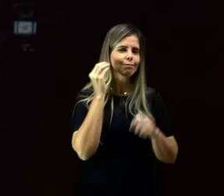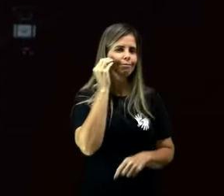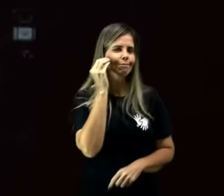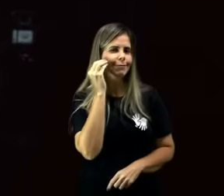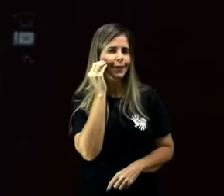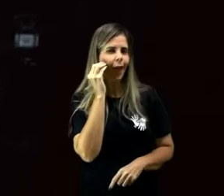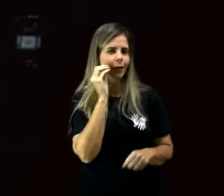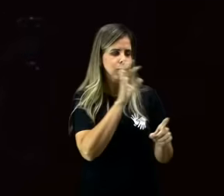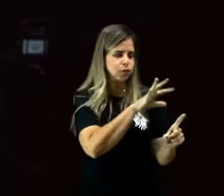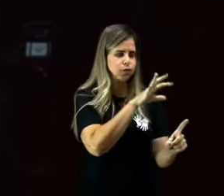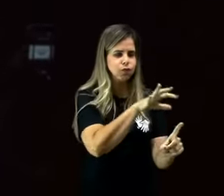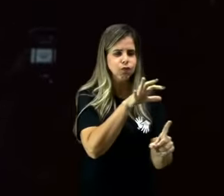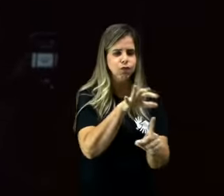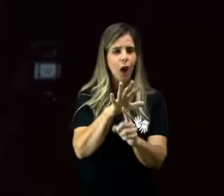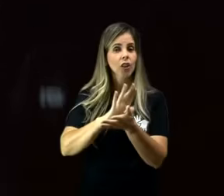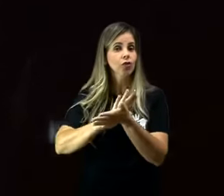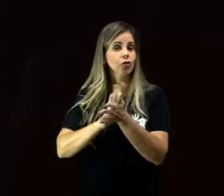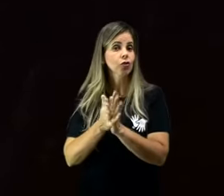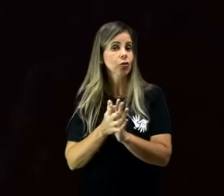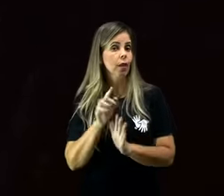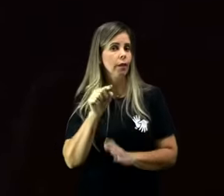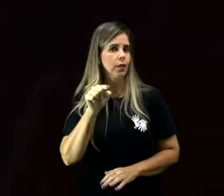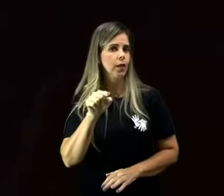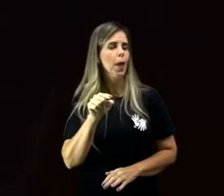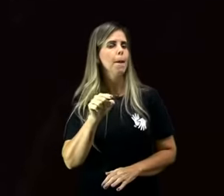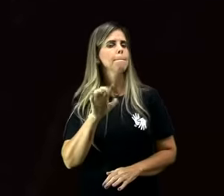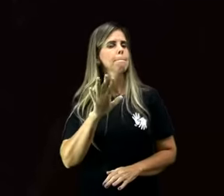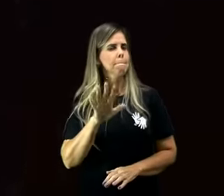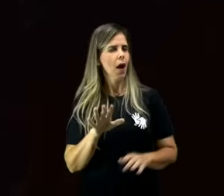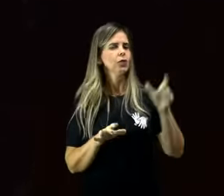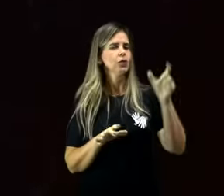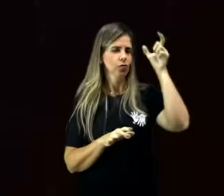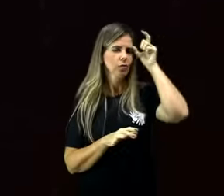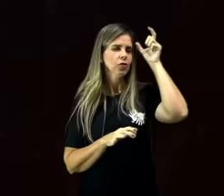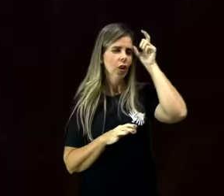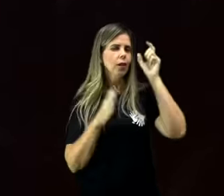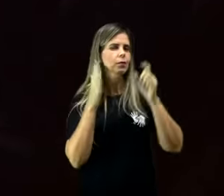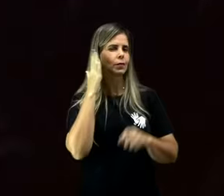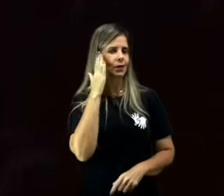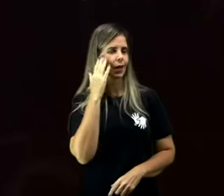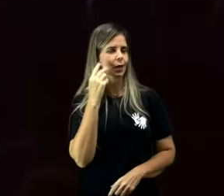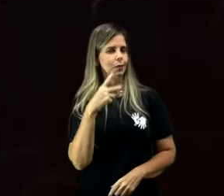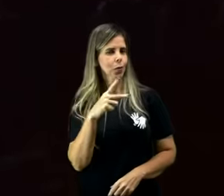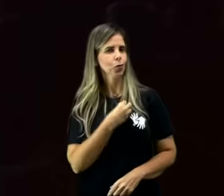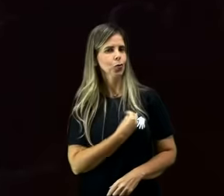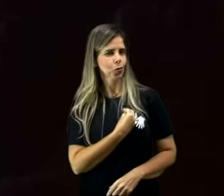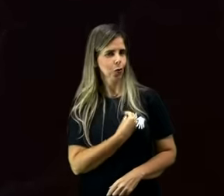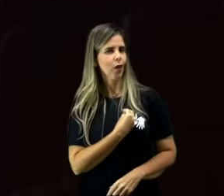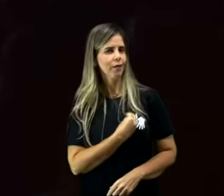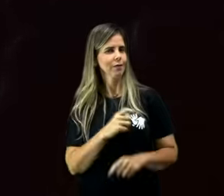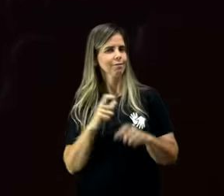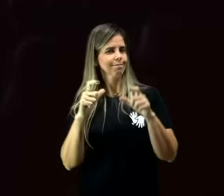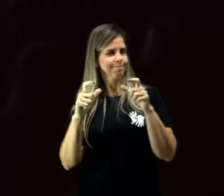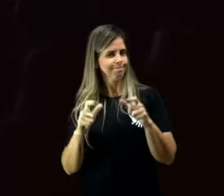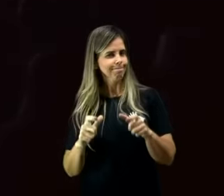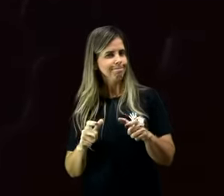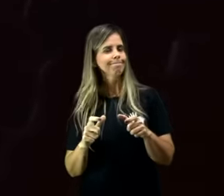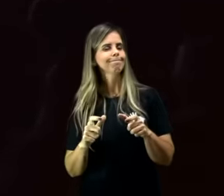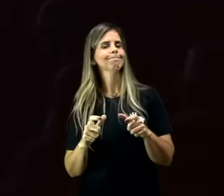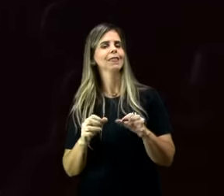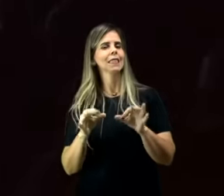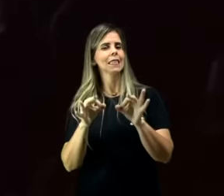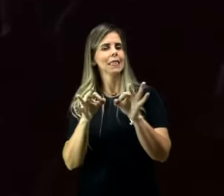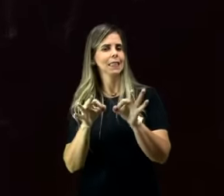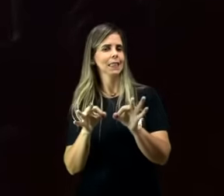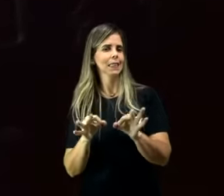certa. É por isso que tanta fofoca, tanta calúnia, tanta confusão, tanto... Por quê? Porque você está na direção